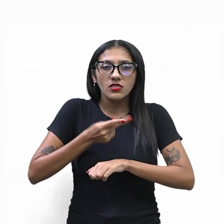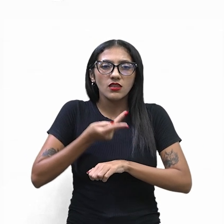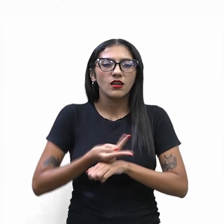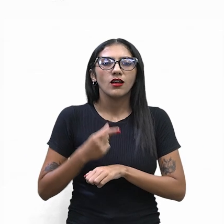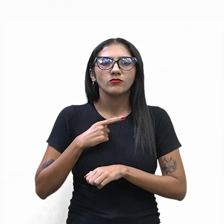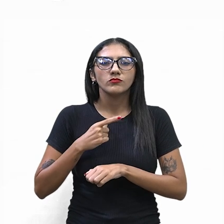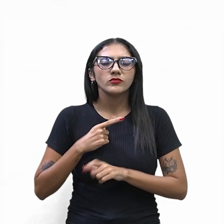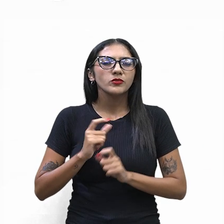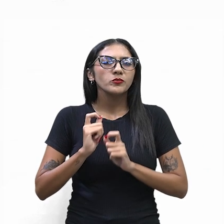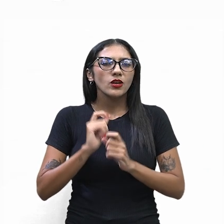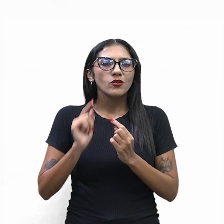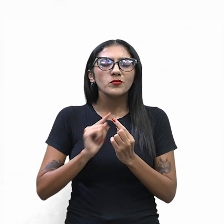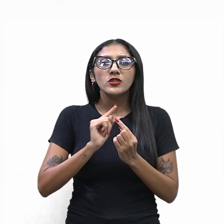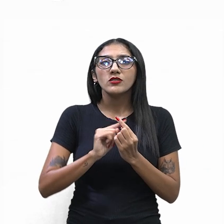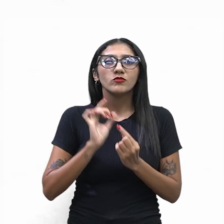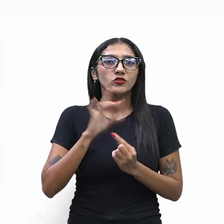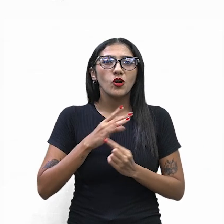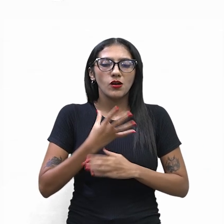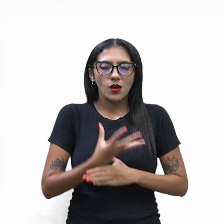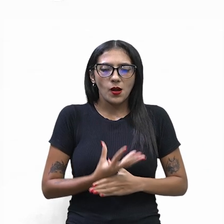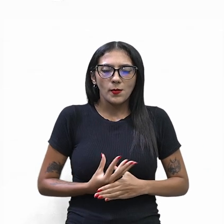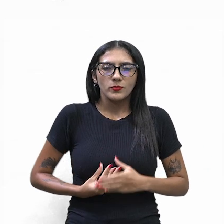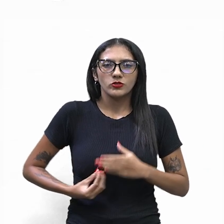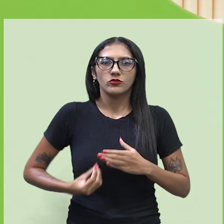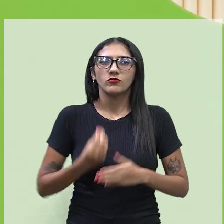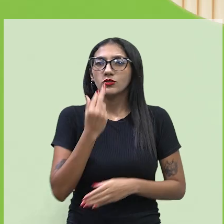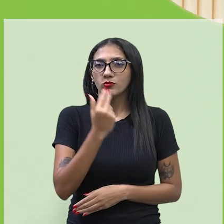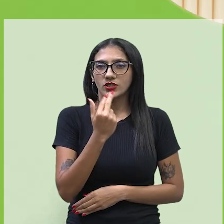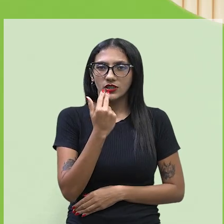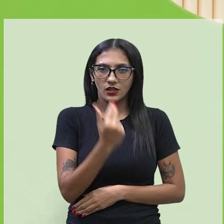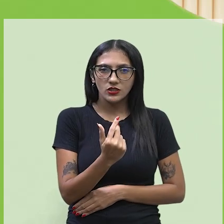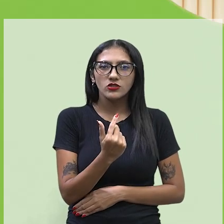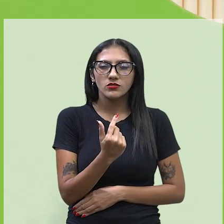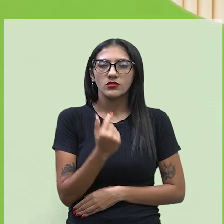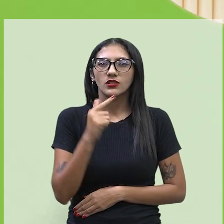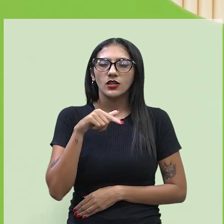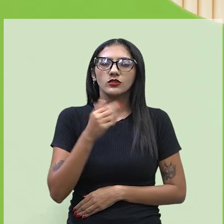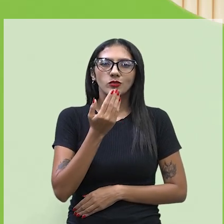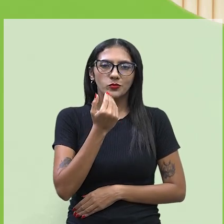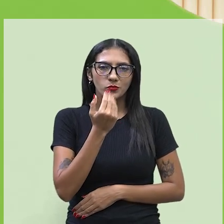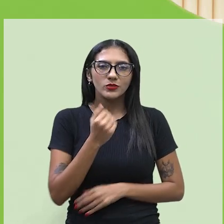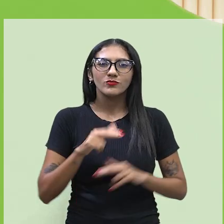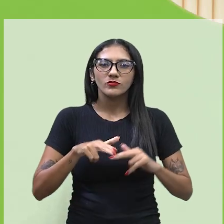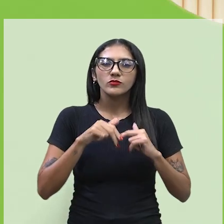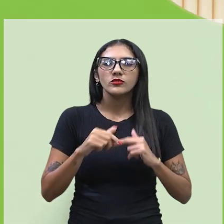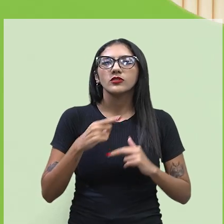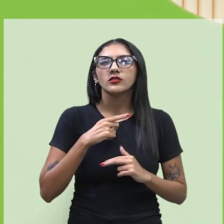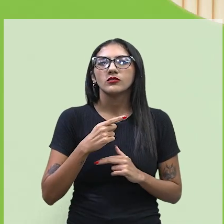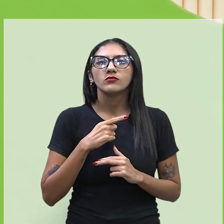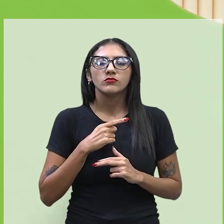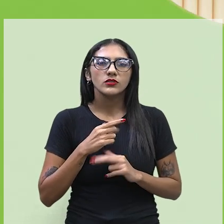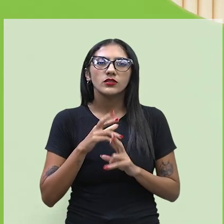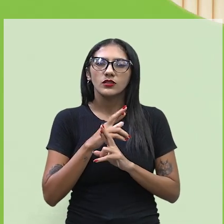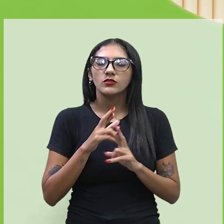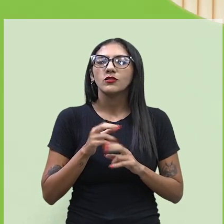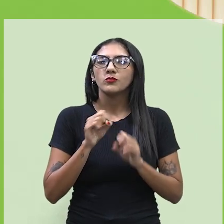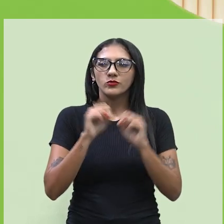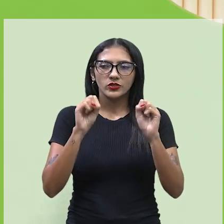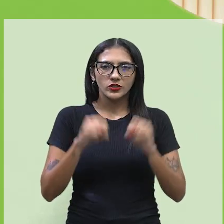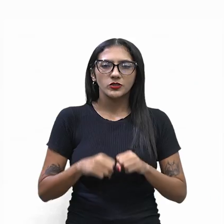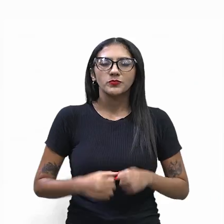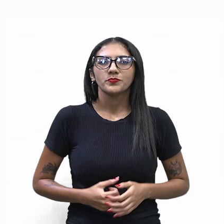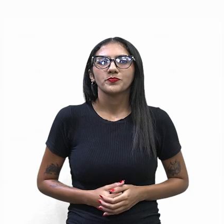finalidade é você absorver os nutrientes dessa alimentação. Então, para isso que serve no nosso sistema digestório. E